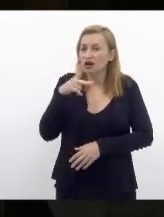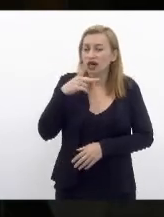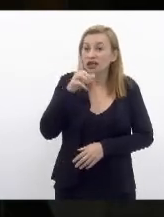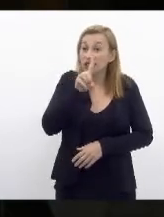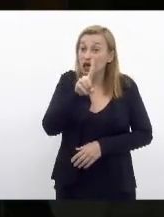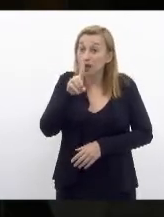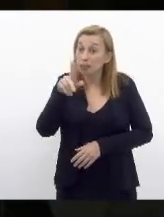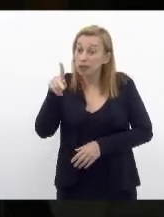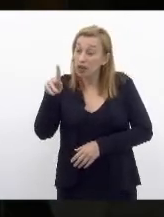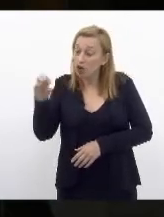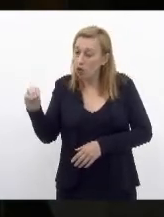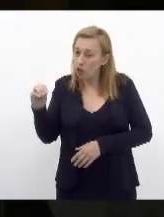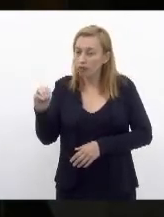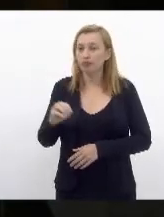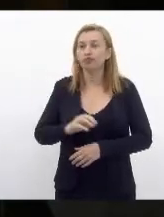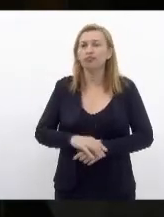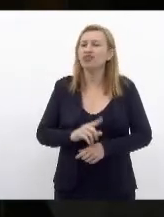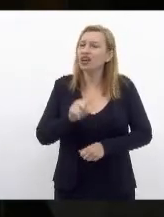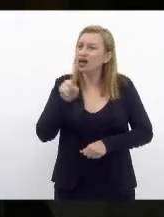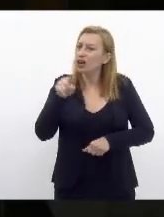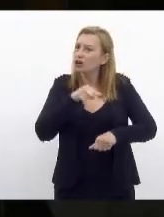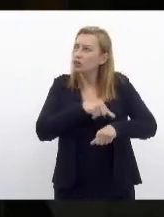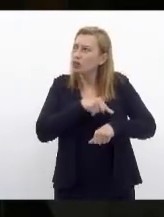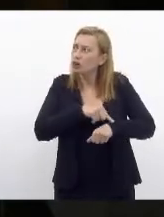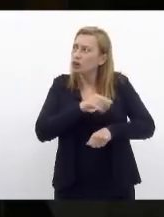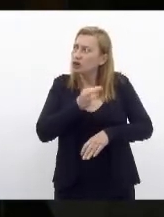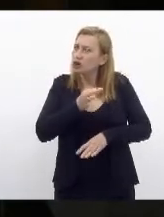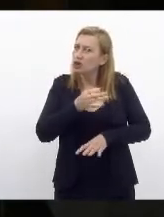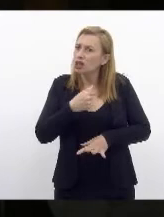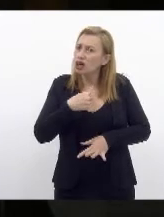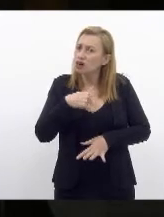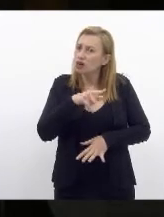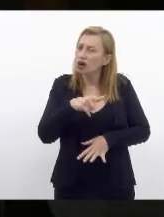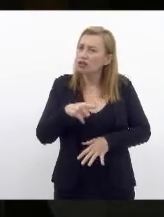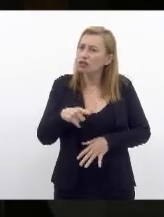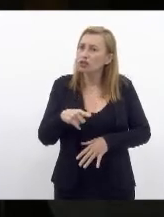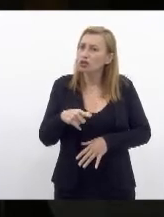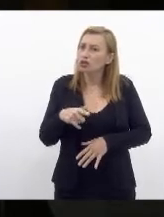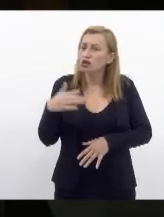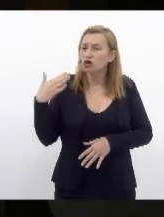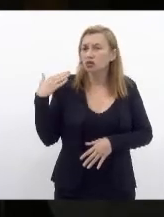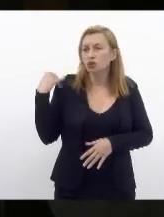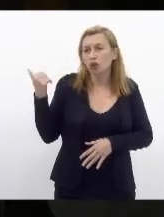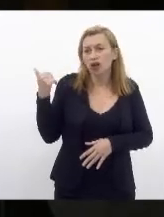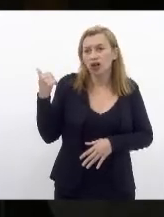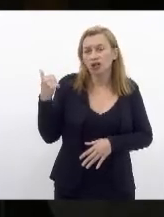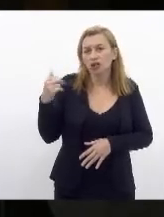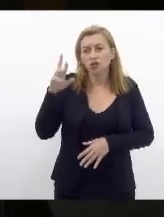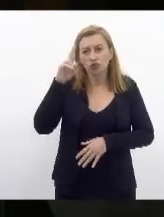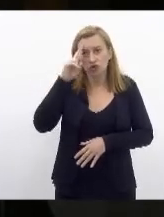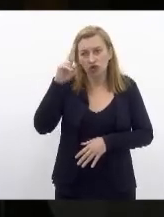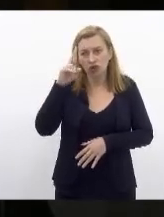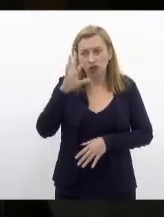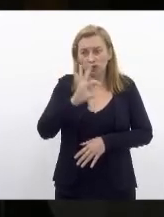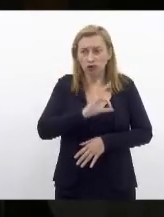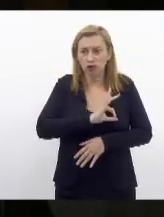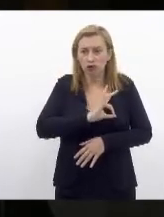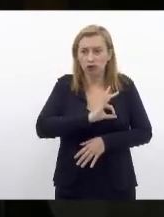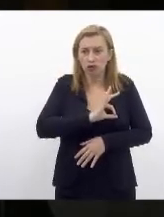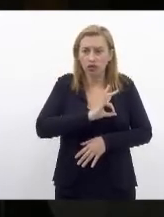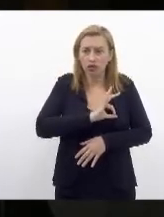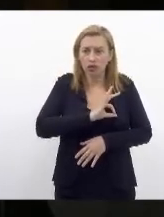Grande. Naquele momento, por um acaso, eu estava do lado do comandante do 5º